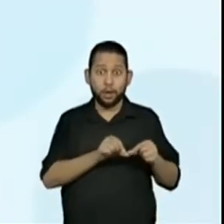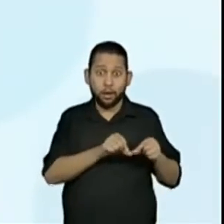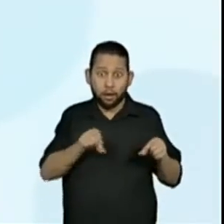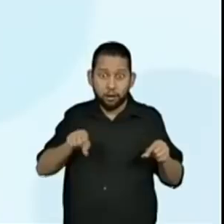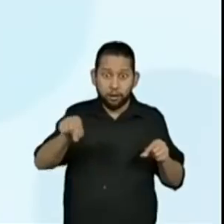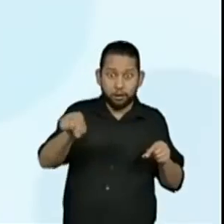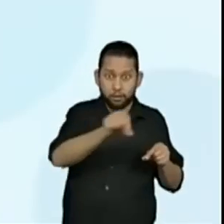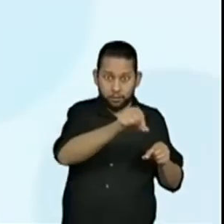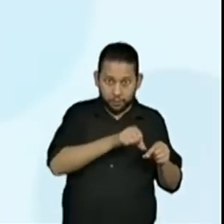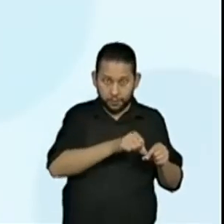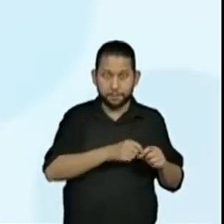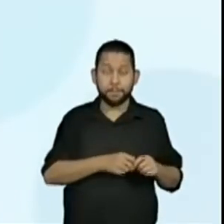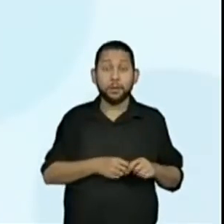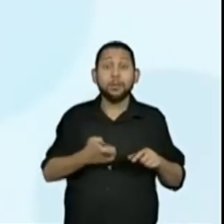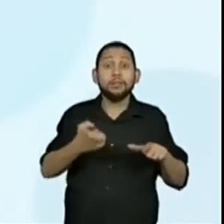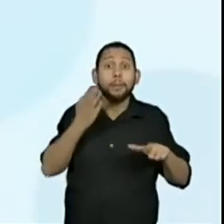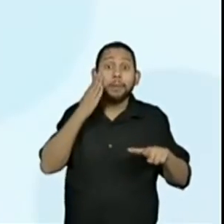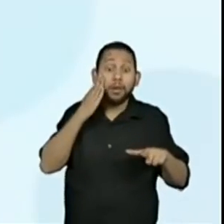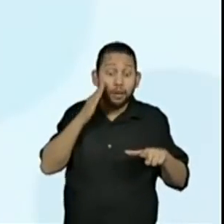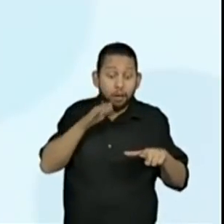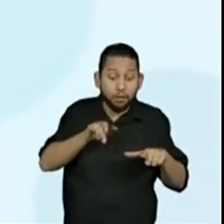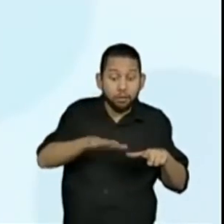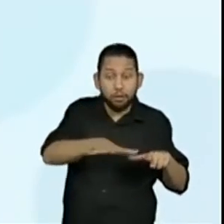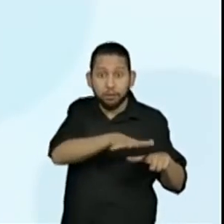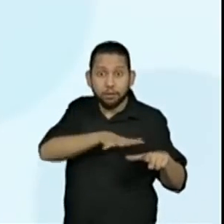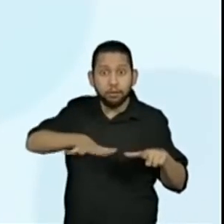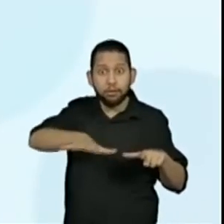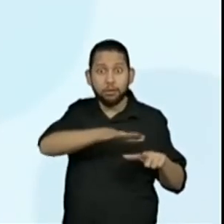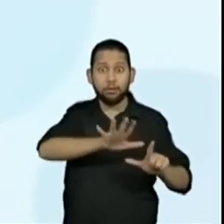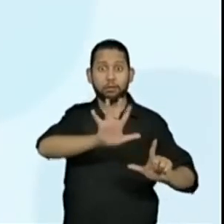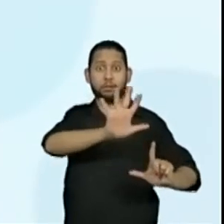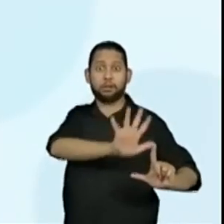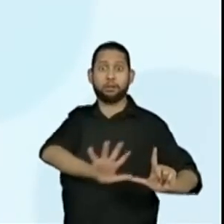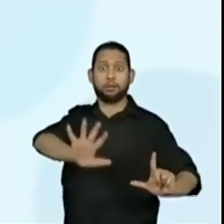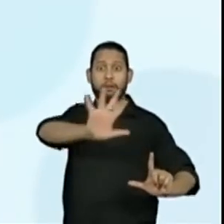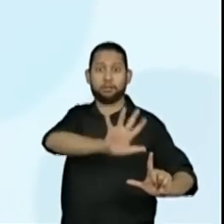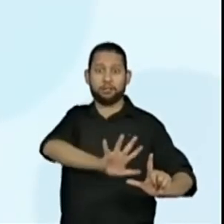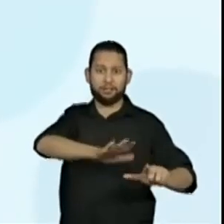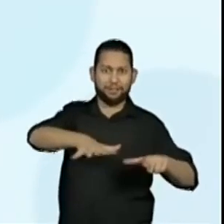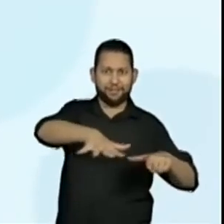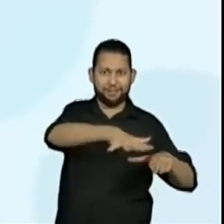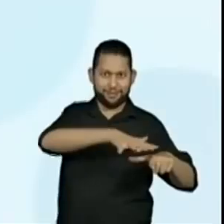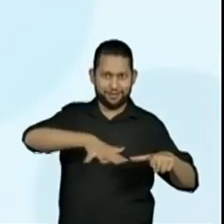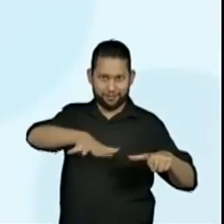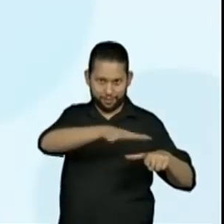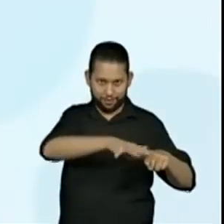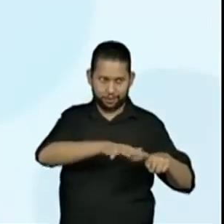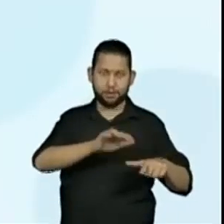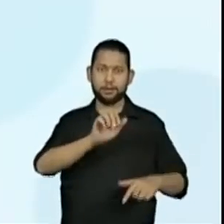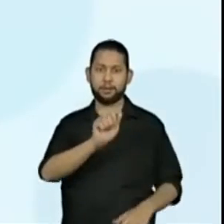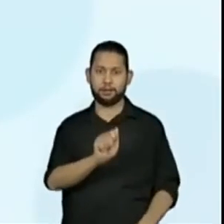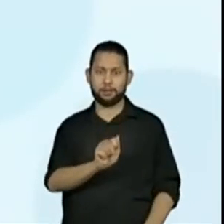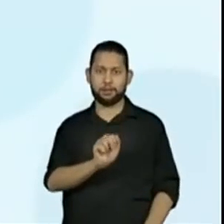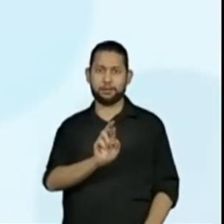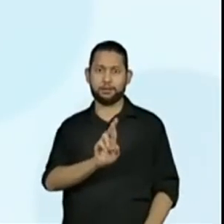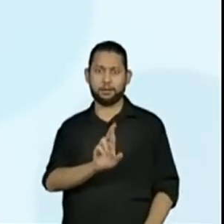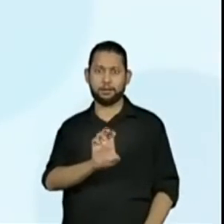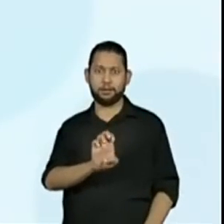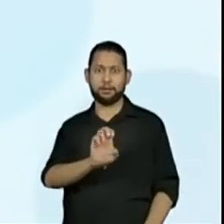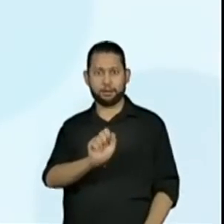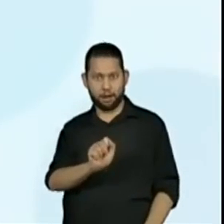m Então vamos calcular a área vou colocar a área aqui em cima a